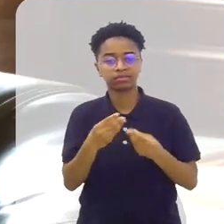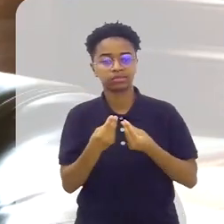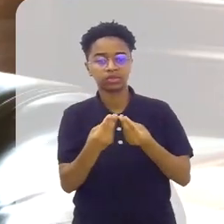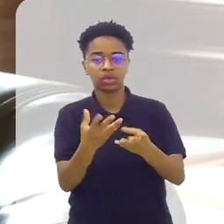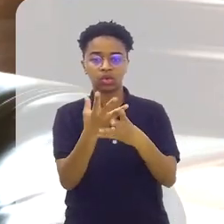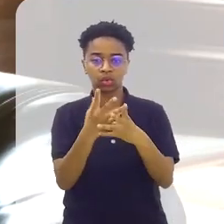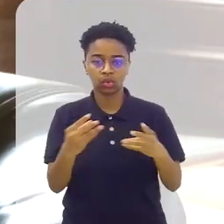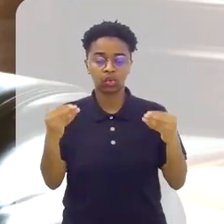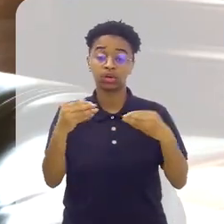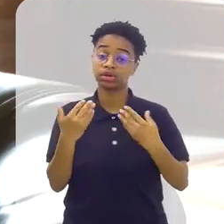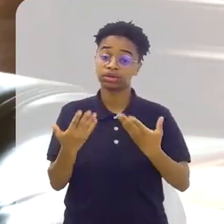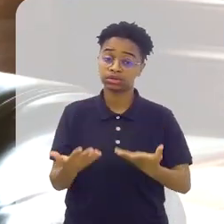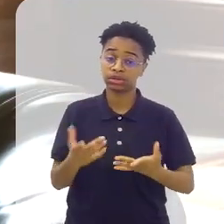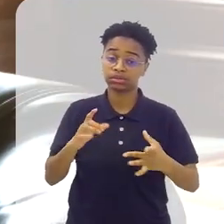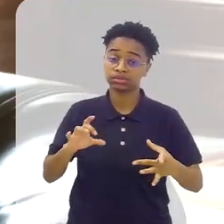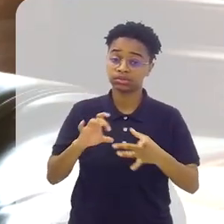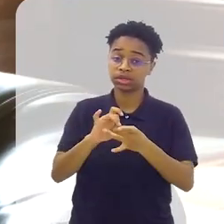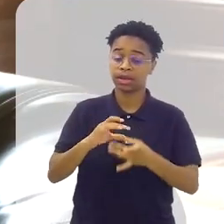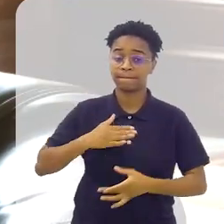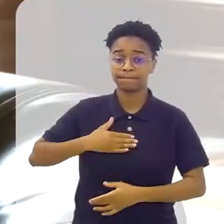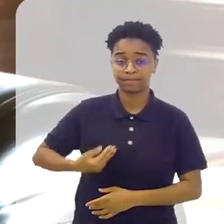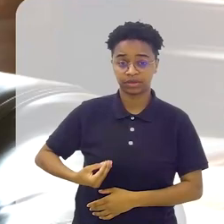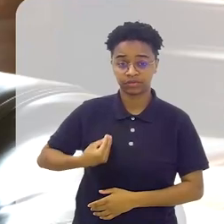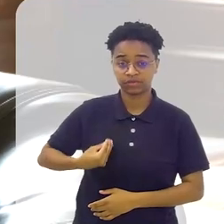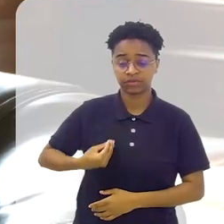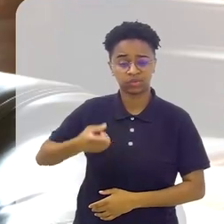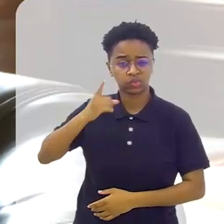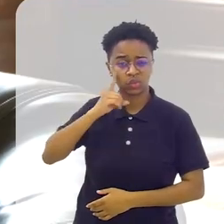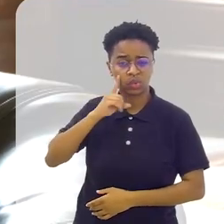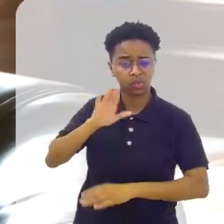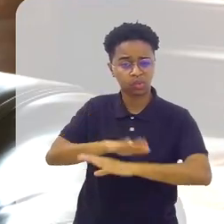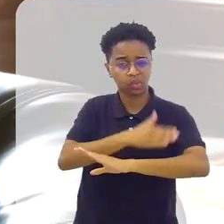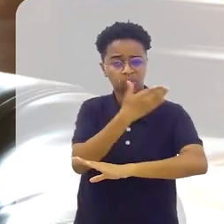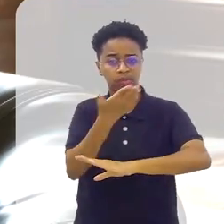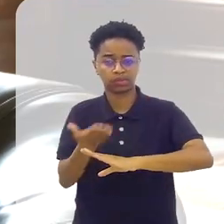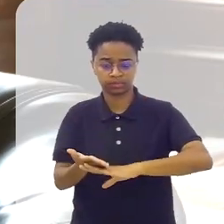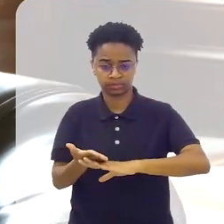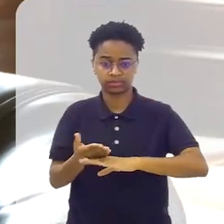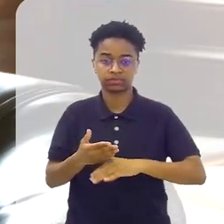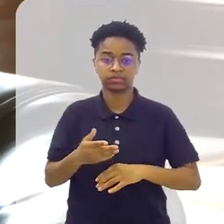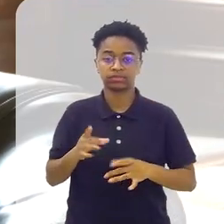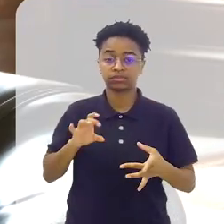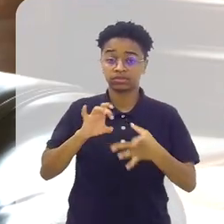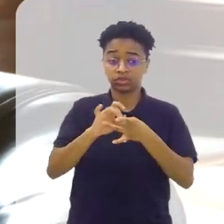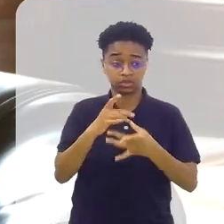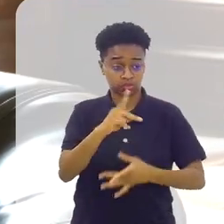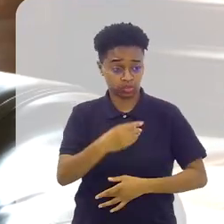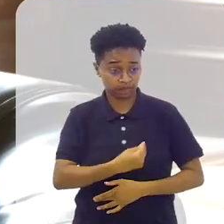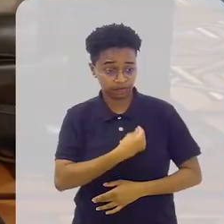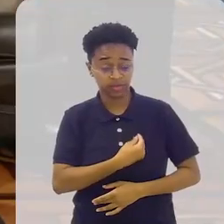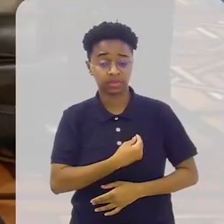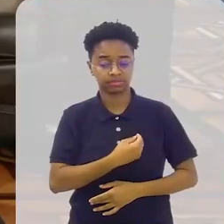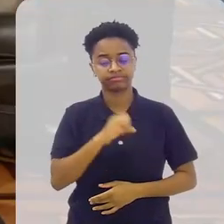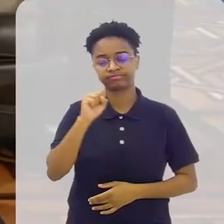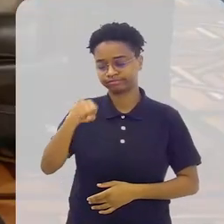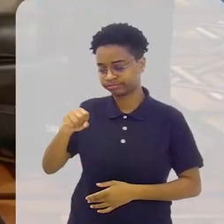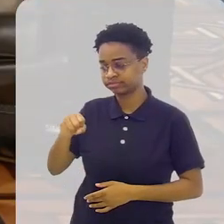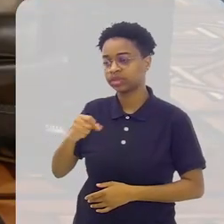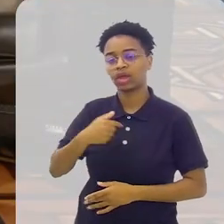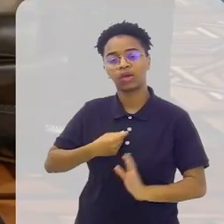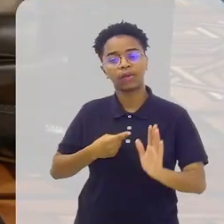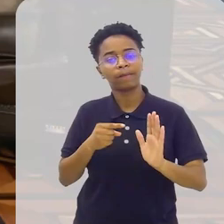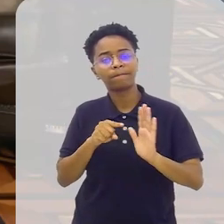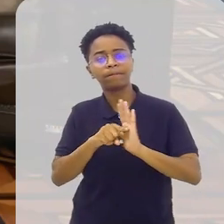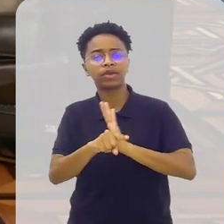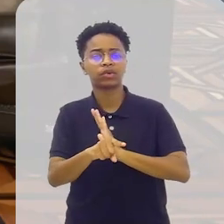refrigério traz cura e é assim faz parte da minha vida 24 horas faz parte do seu viver do seu ser